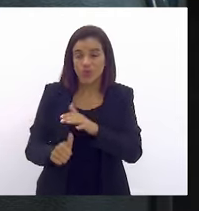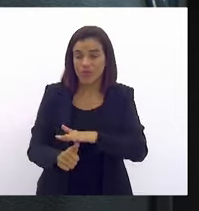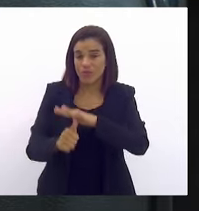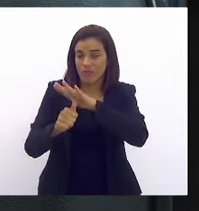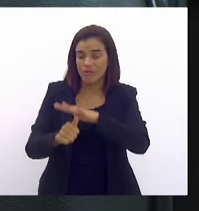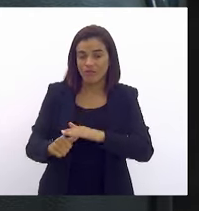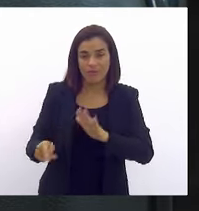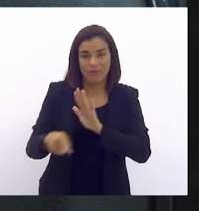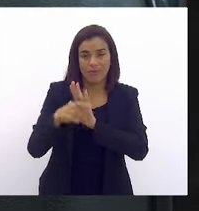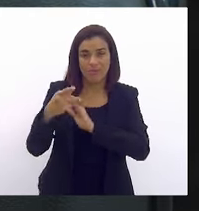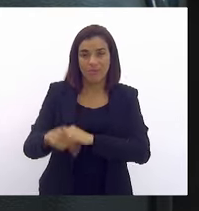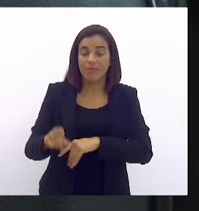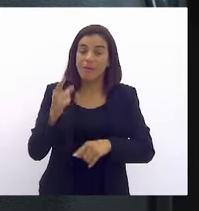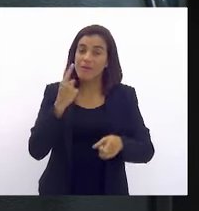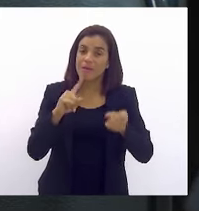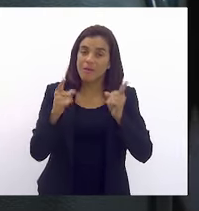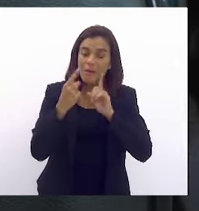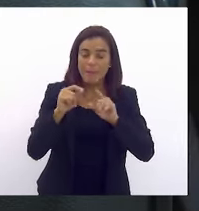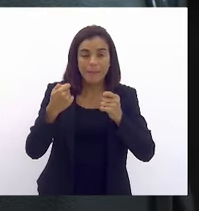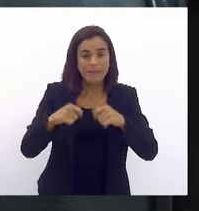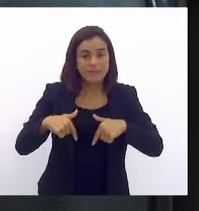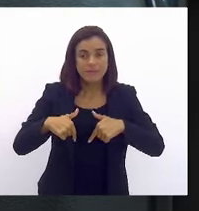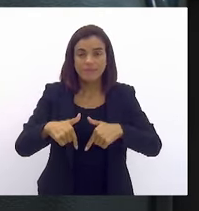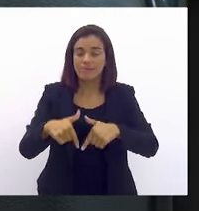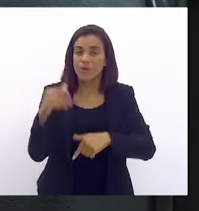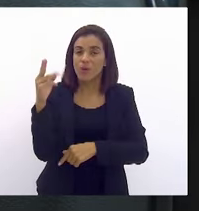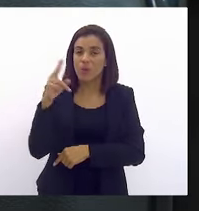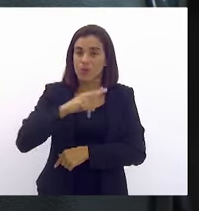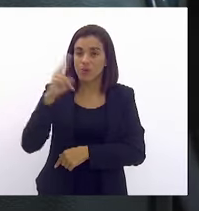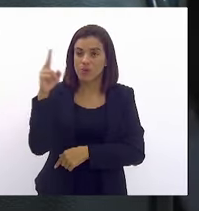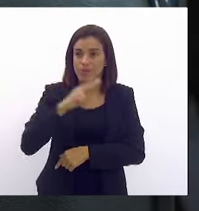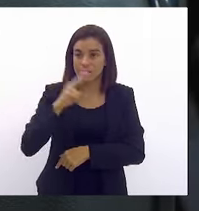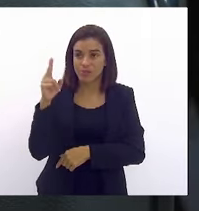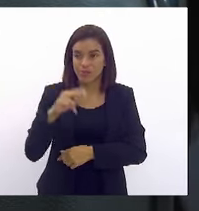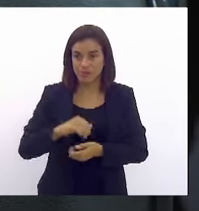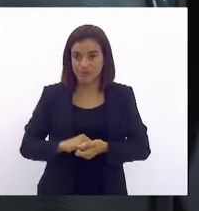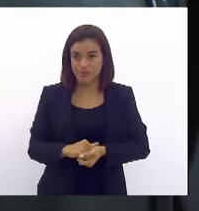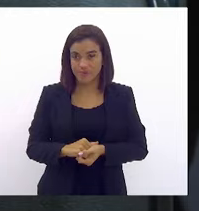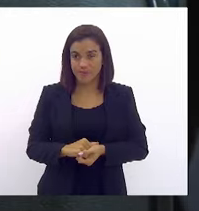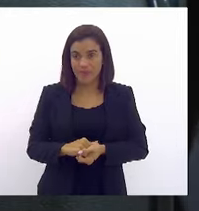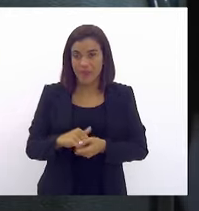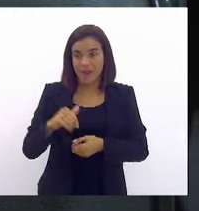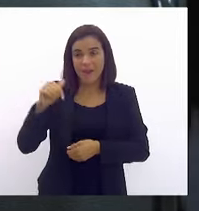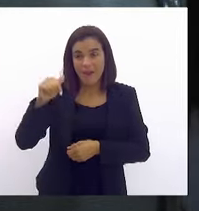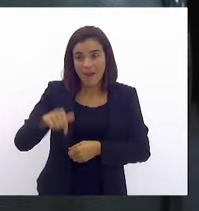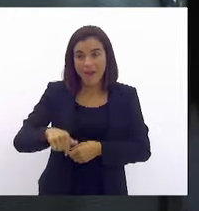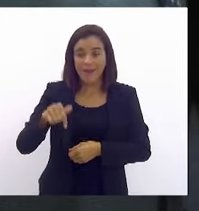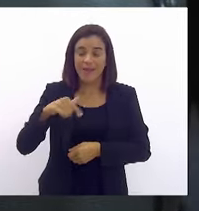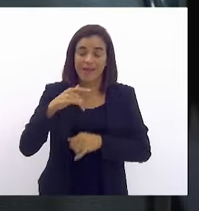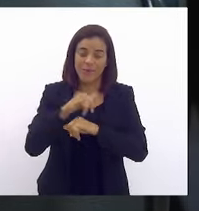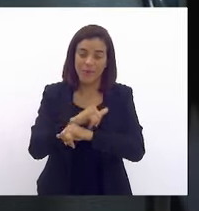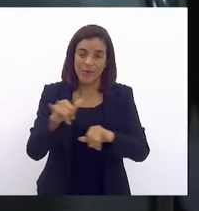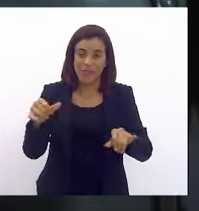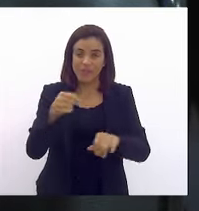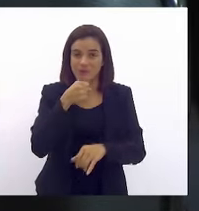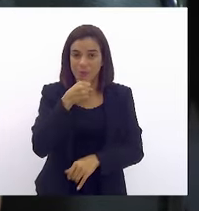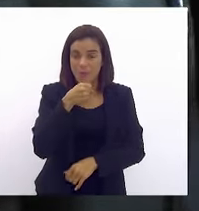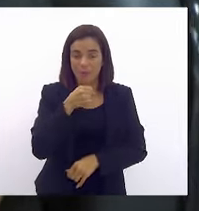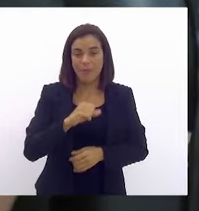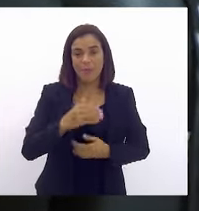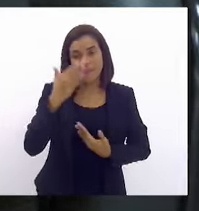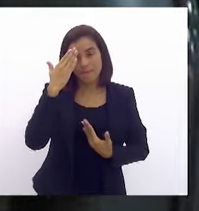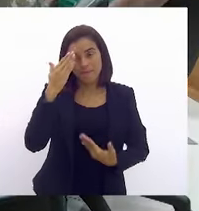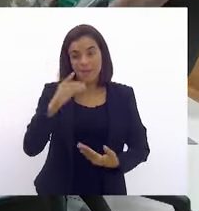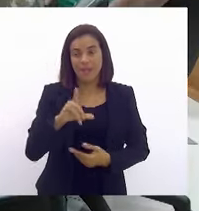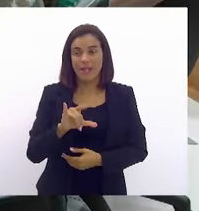Isso precisa ser feito urgente, toda essa obra. Aqui é o meu registro, tá bom? Obrigado, Lidiane.